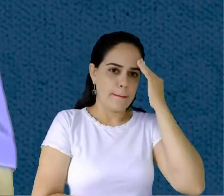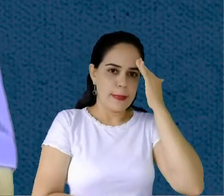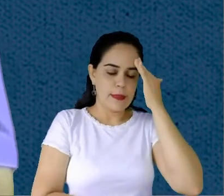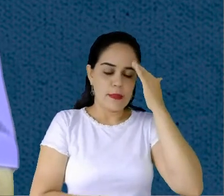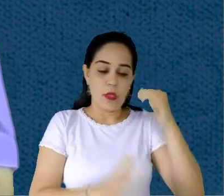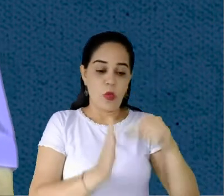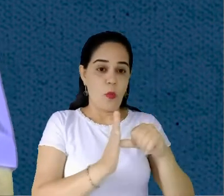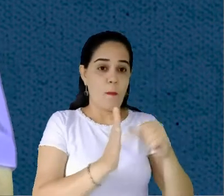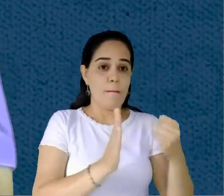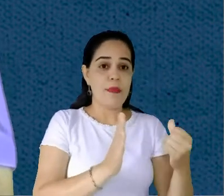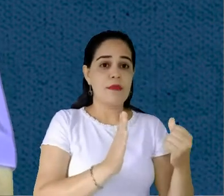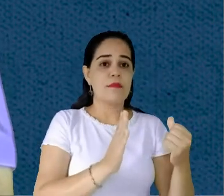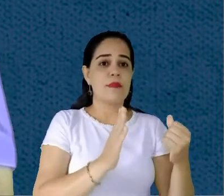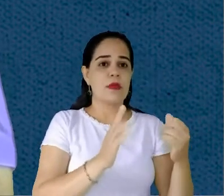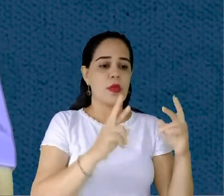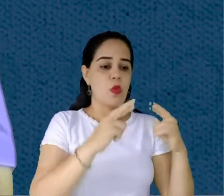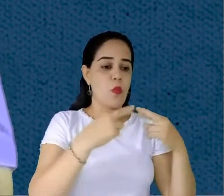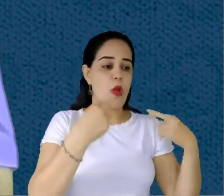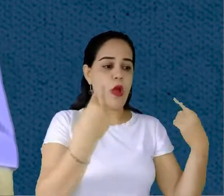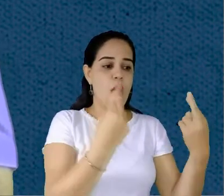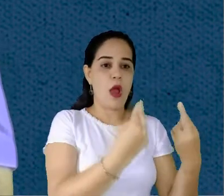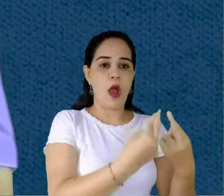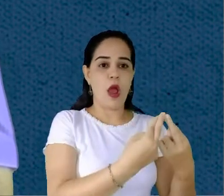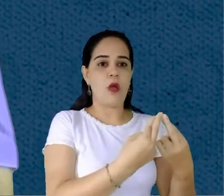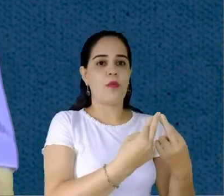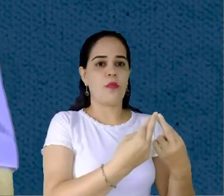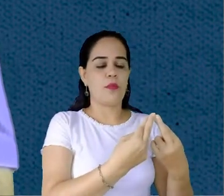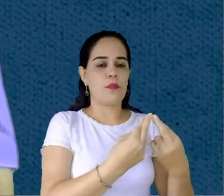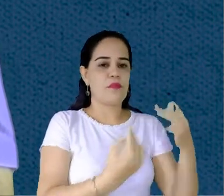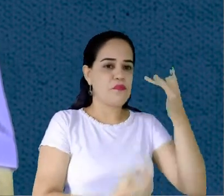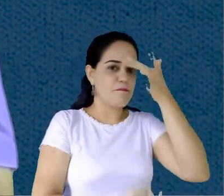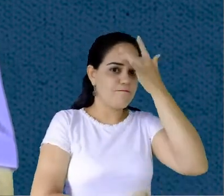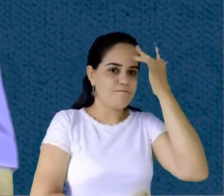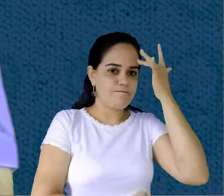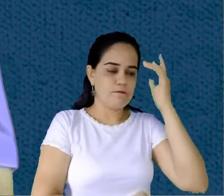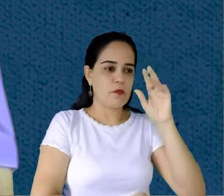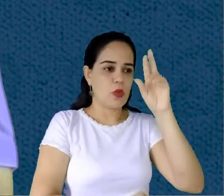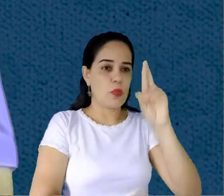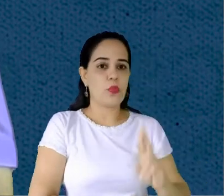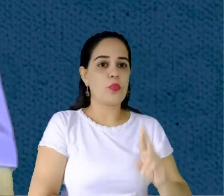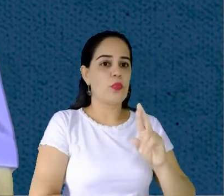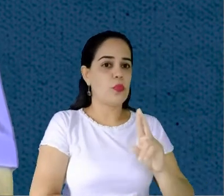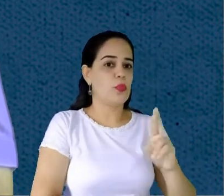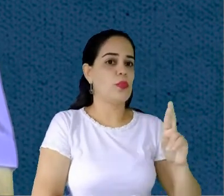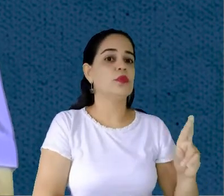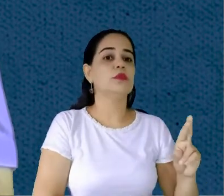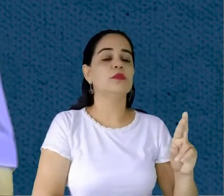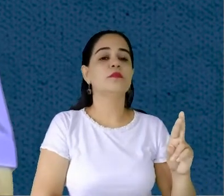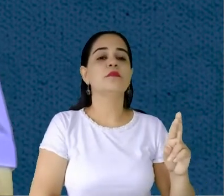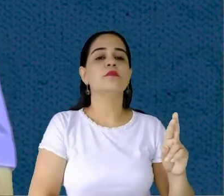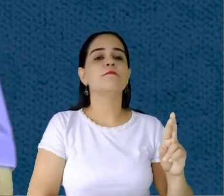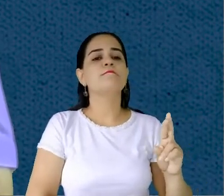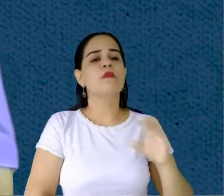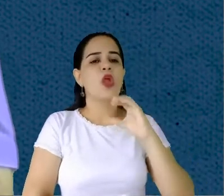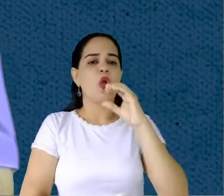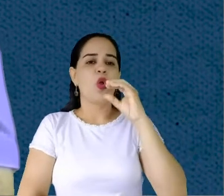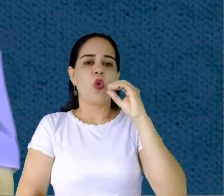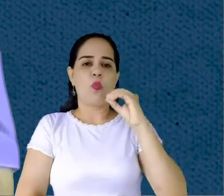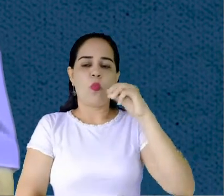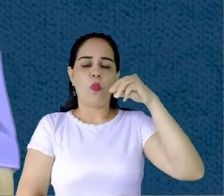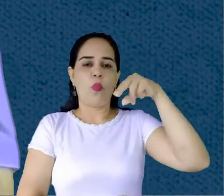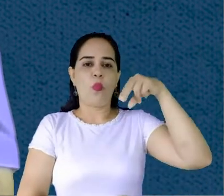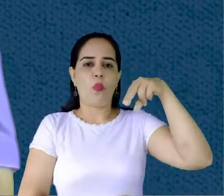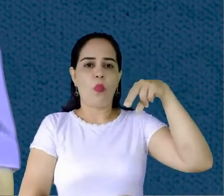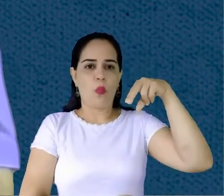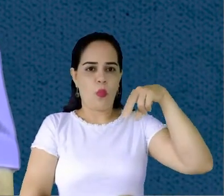que consideramos como o primeiro concílio da Igreja Antiga, que comumente